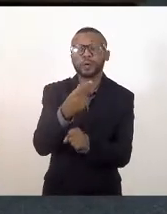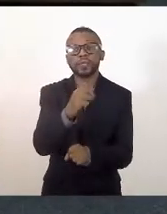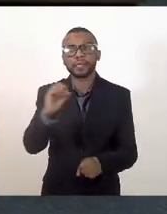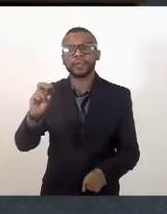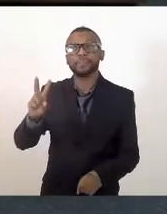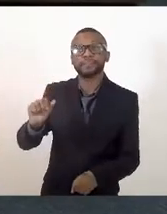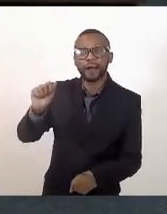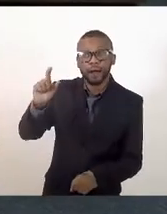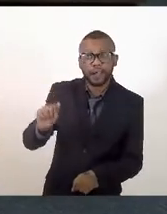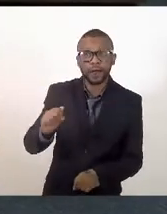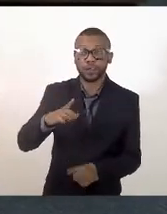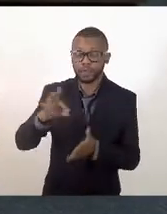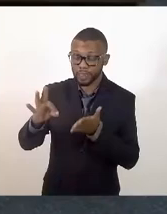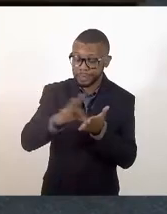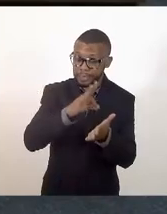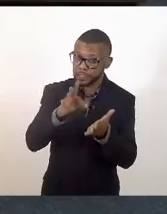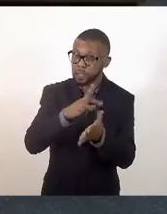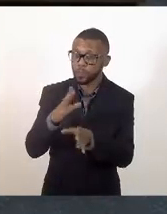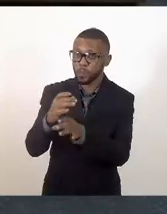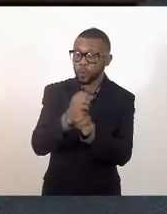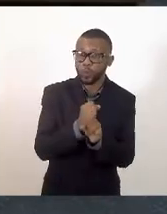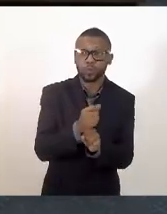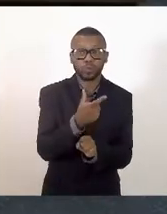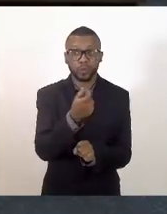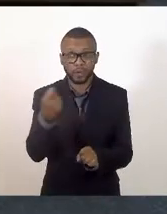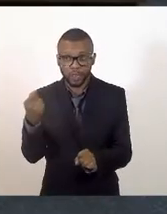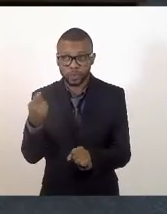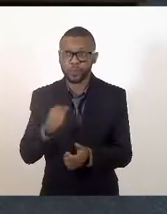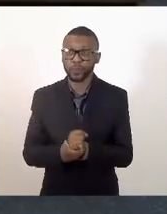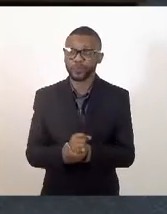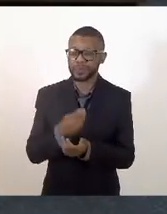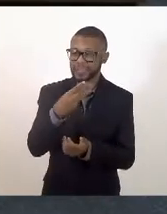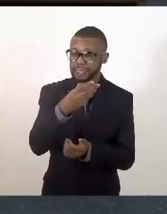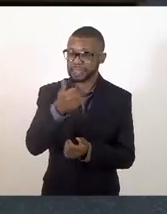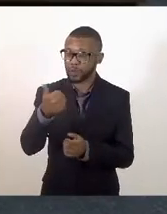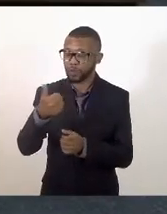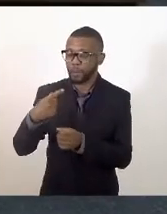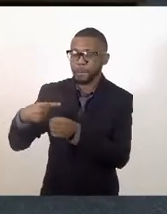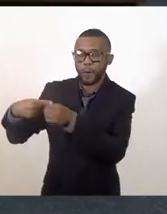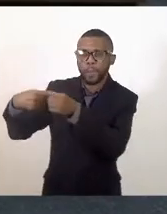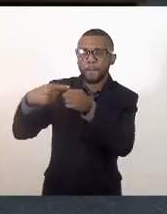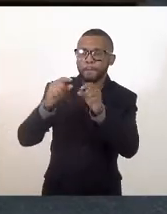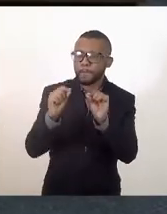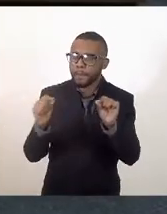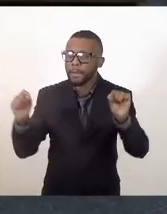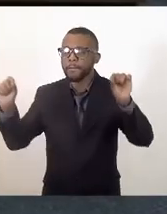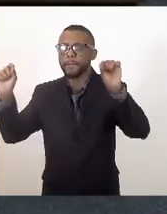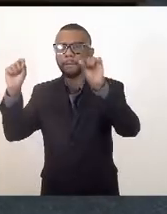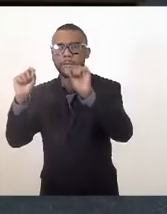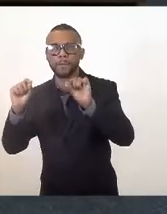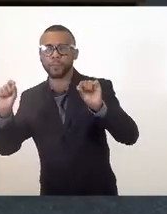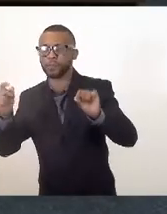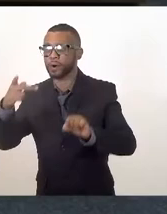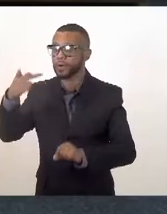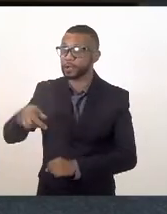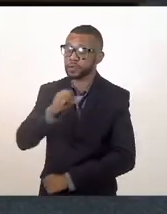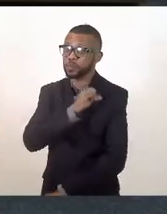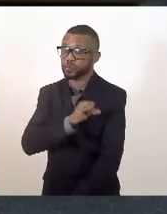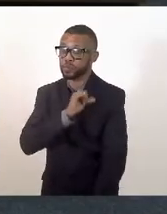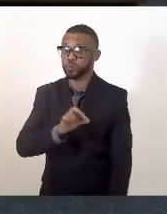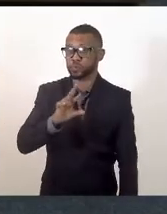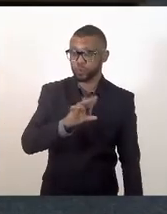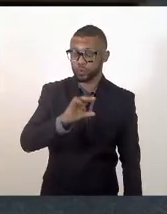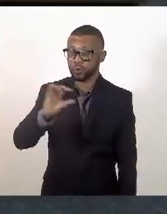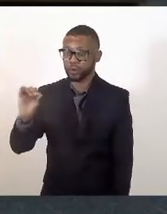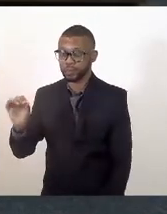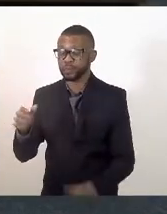tive 200 inscrições de 31 municípios diferentes aqui do estado do Rio de Janeiro. Então, tenho muito orgulho de